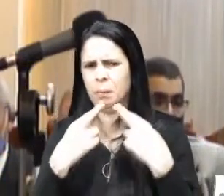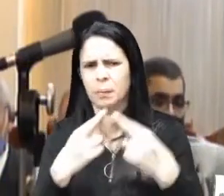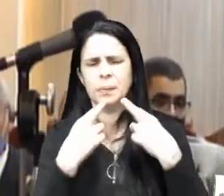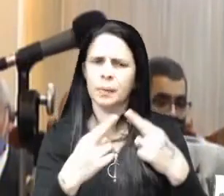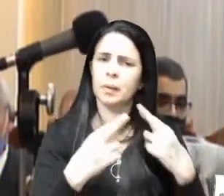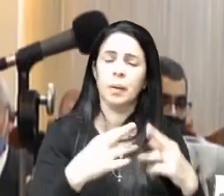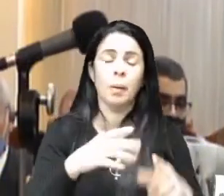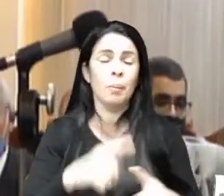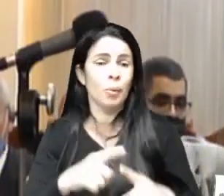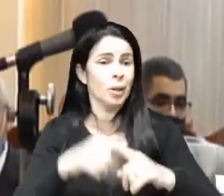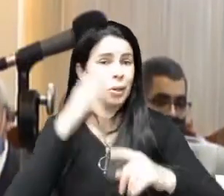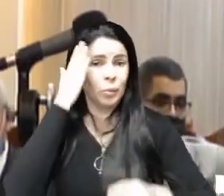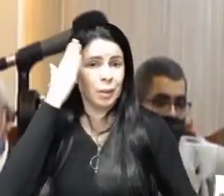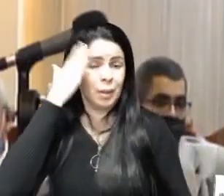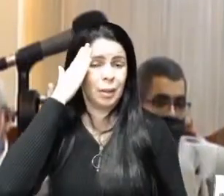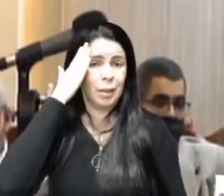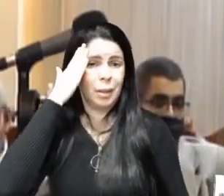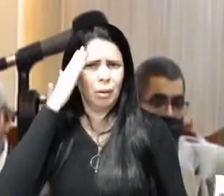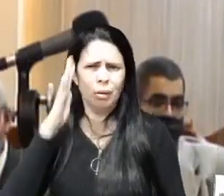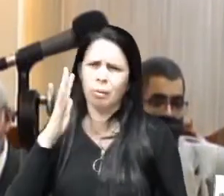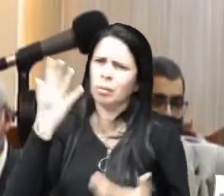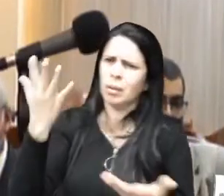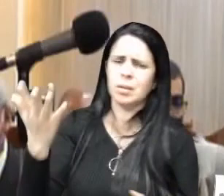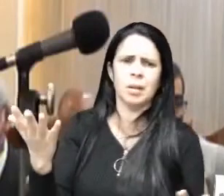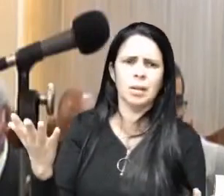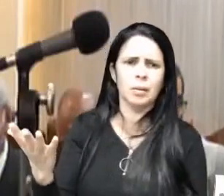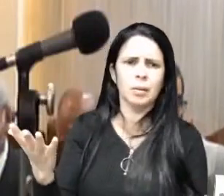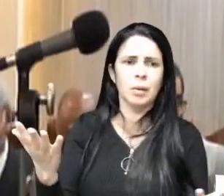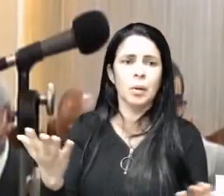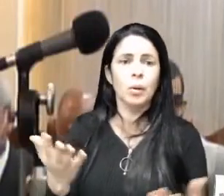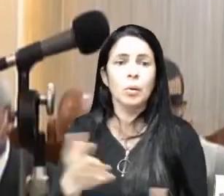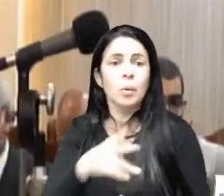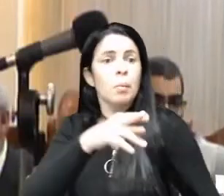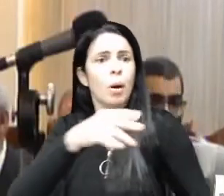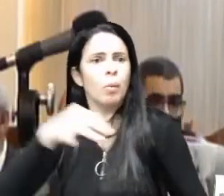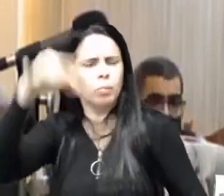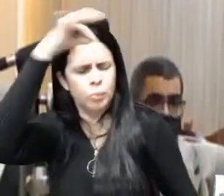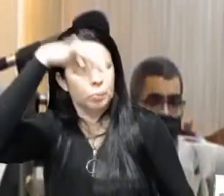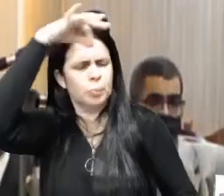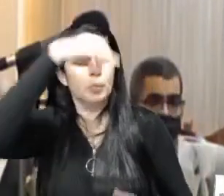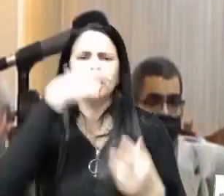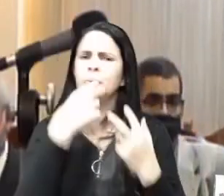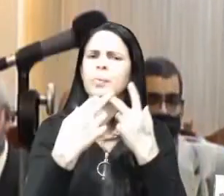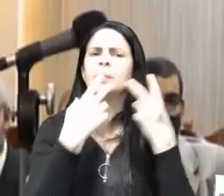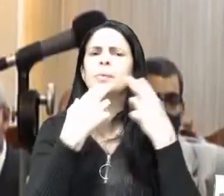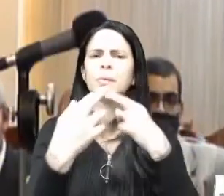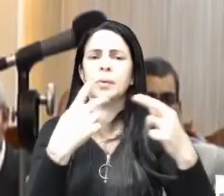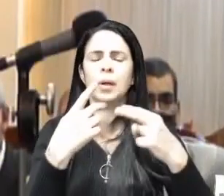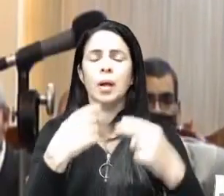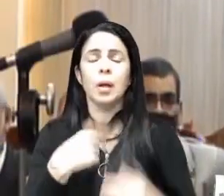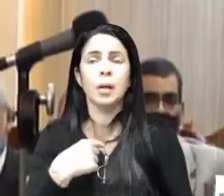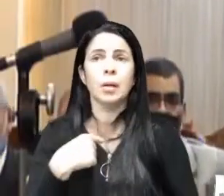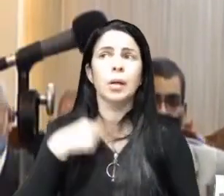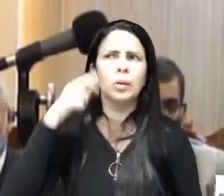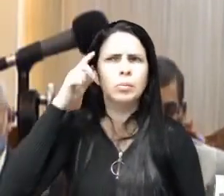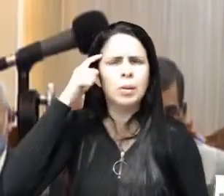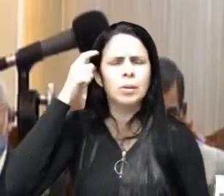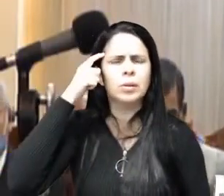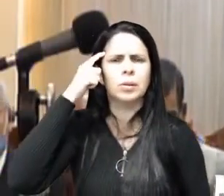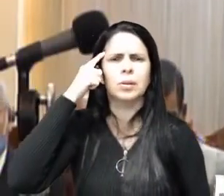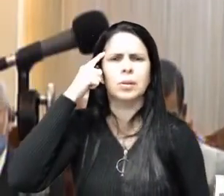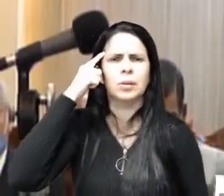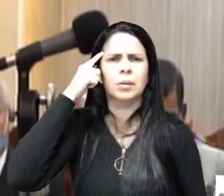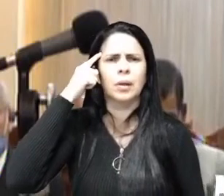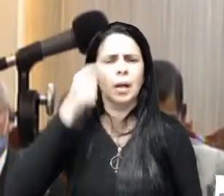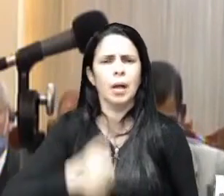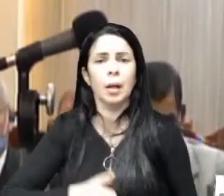entendiam o que estava acontecendo, os irmãos batizados com o Espírito Santo, falando em outras línguas. E eu imagino, não é? Aquela